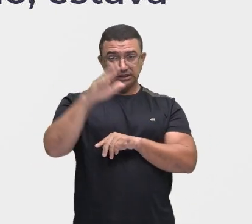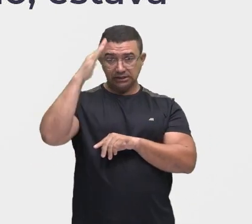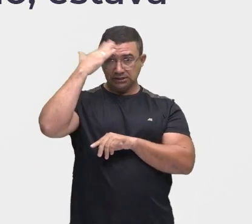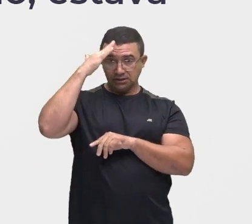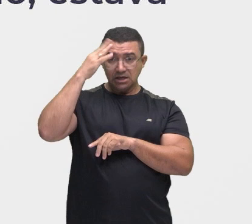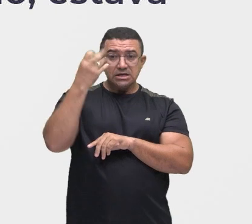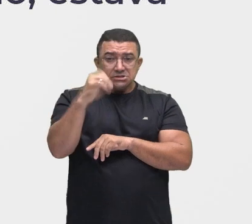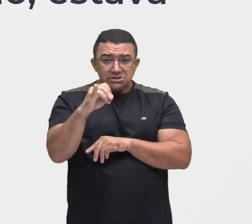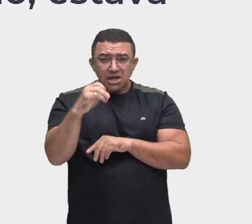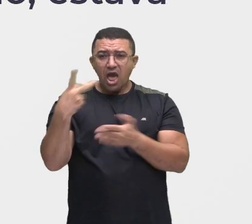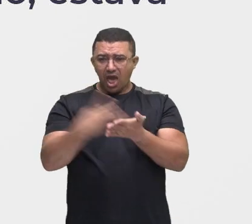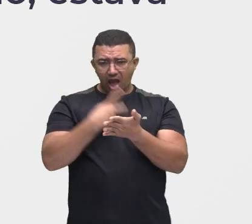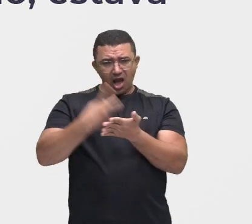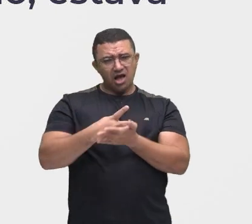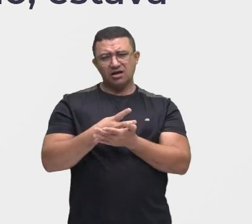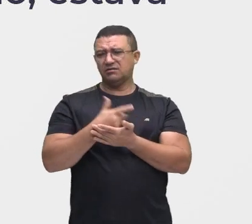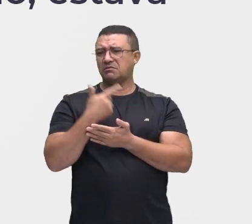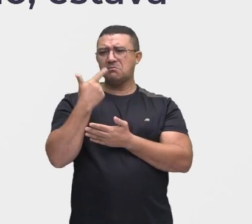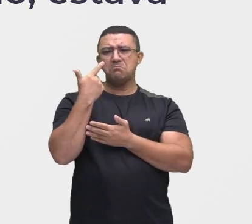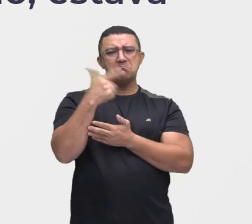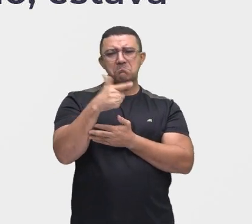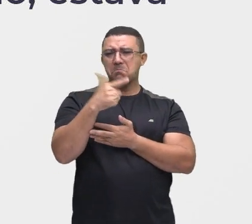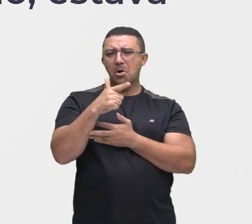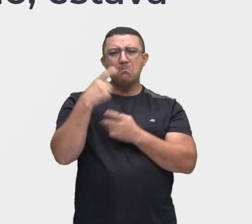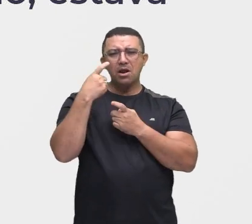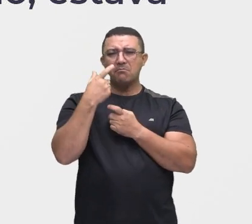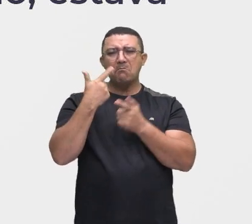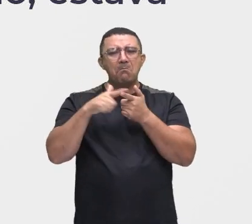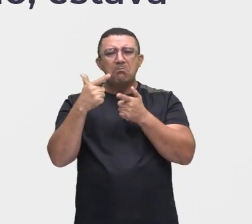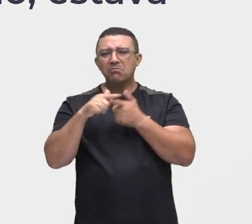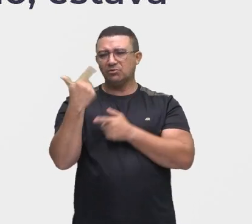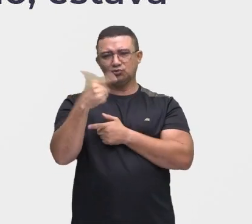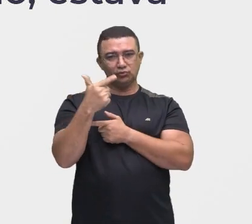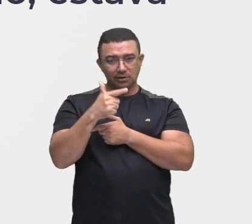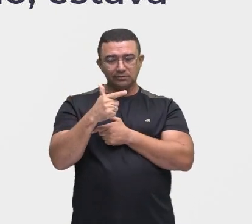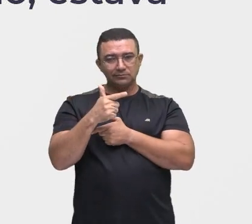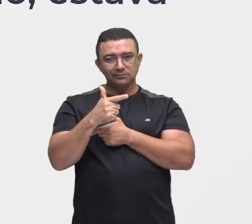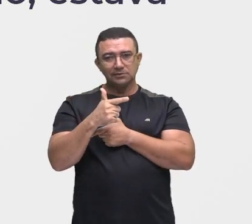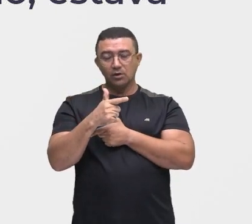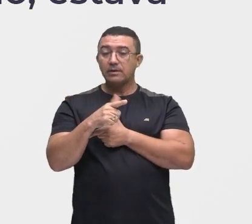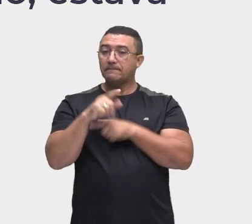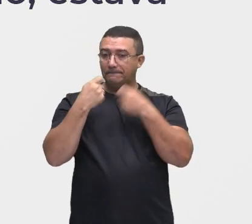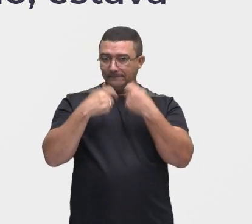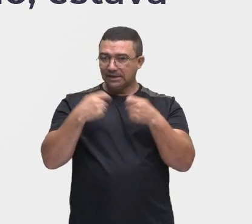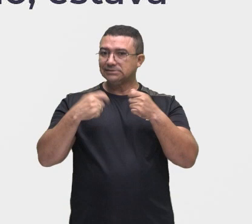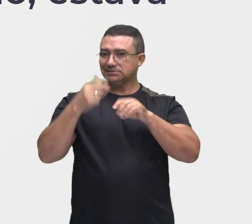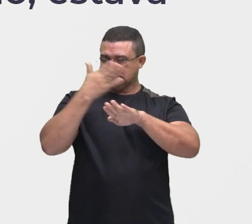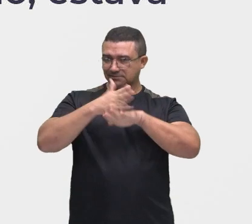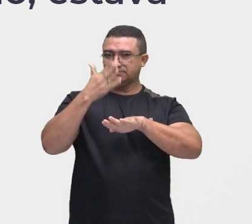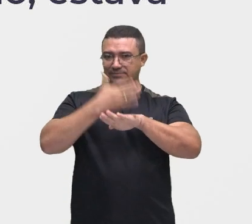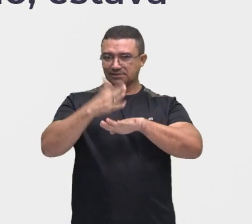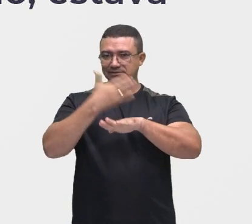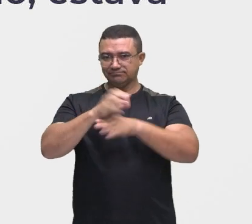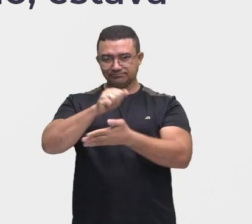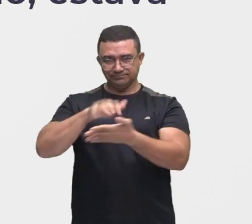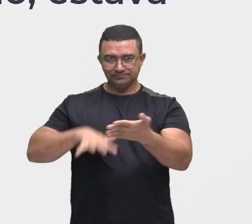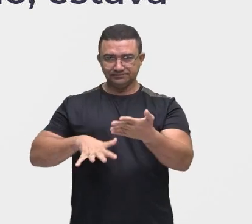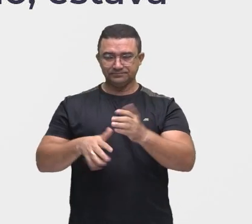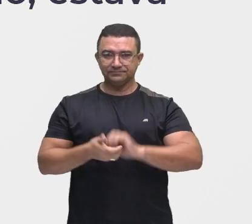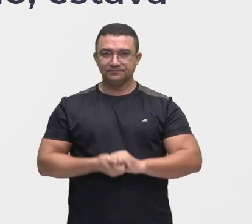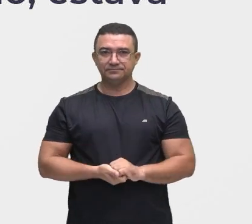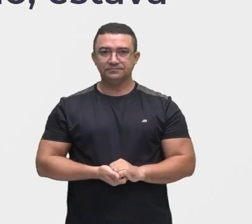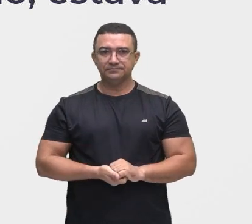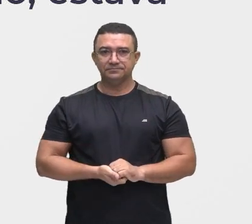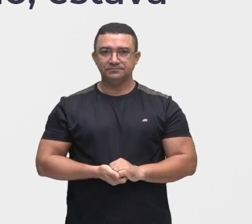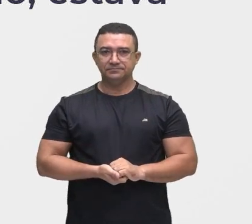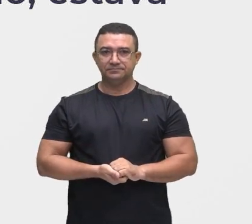que erre, não tem problema. O importante é você tentar, peça ajuda, mas realize a atividade. Então vamos lá então para a